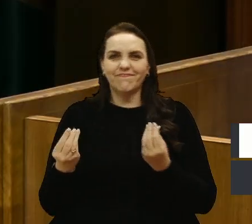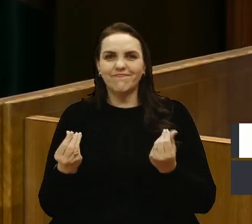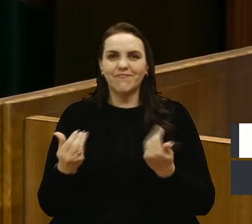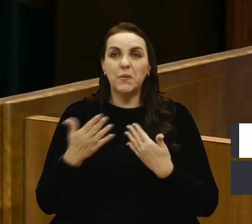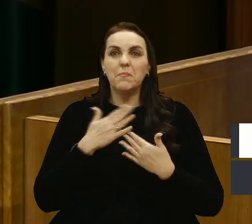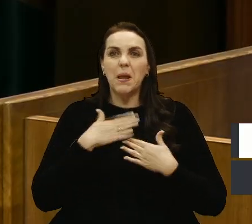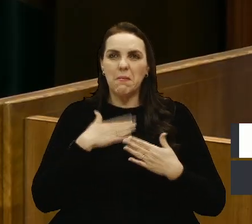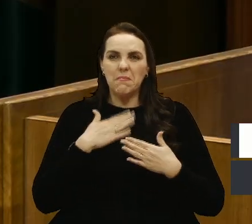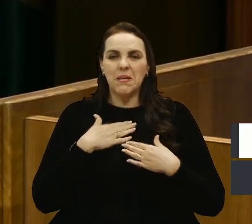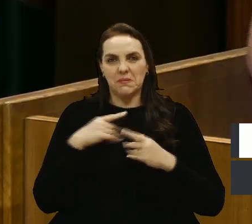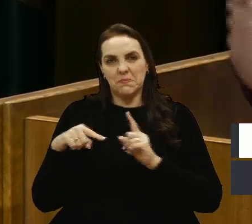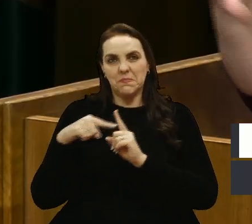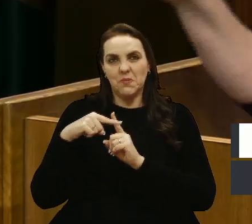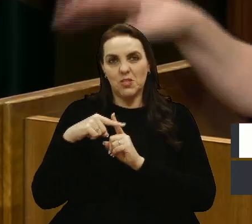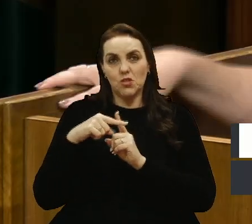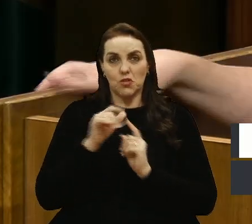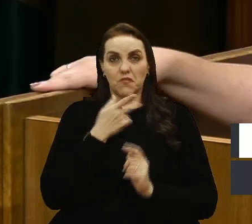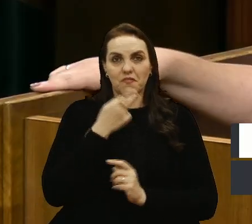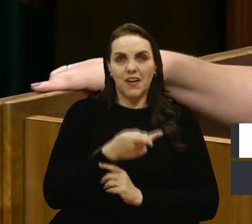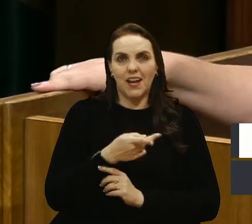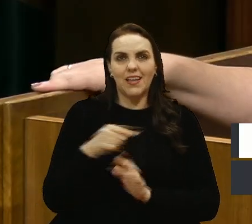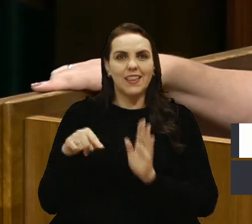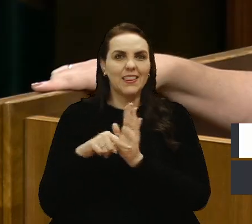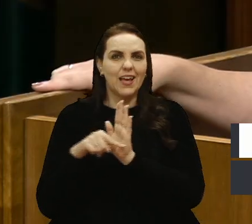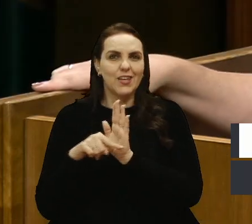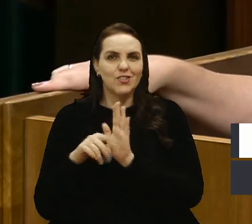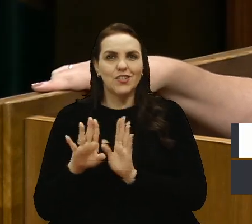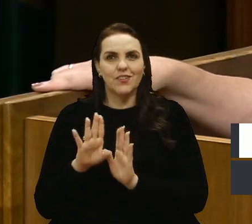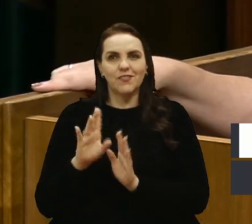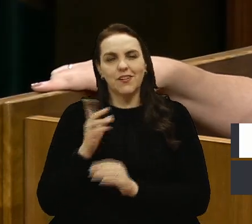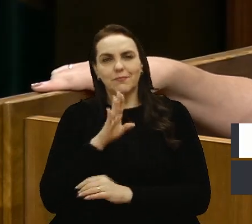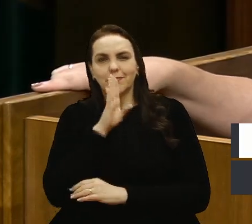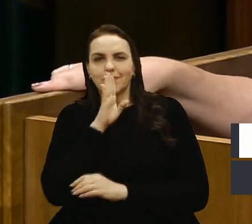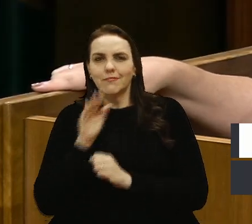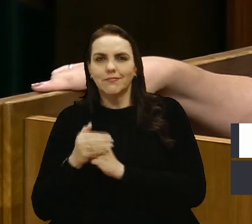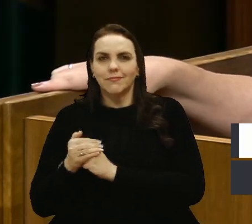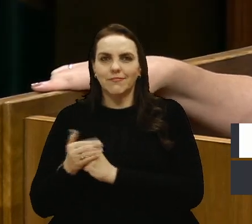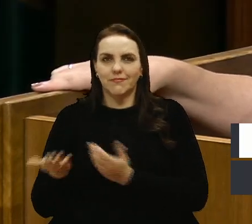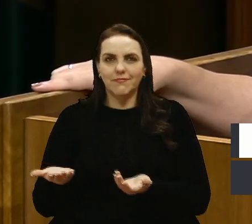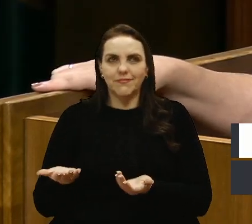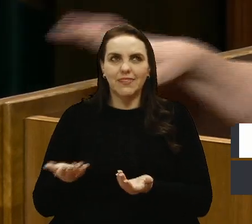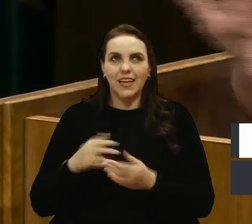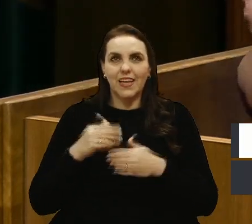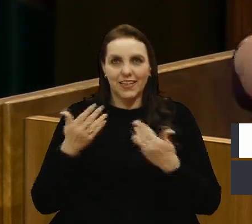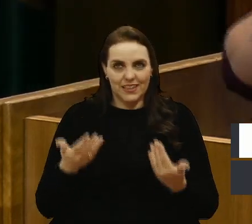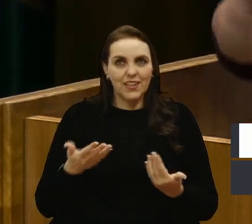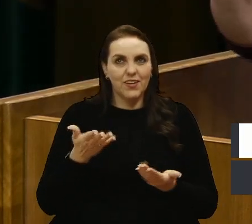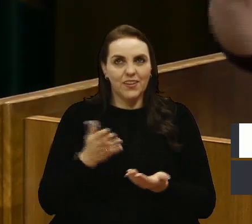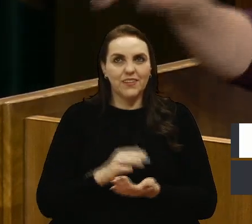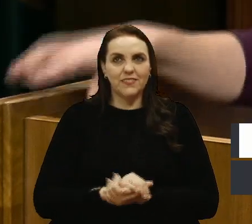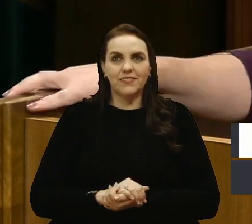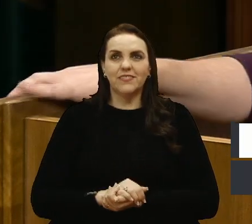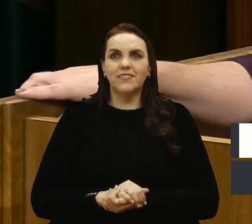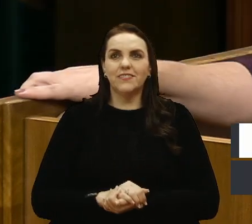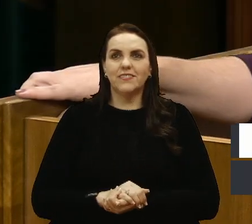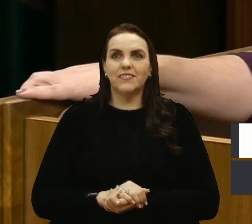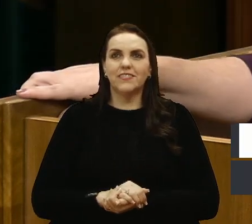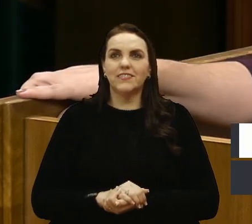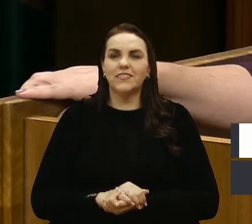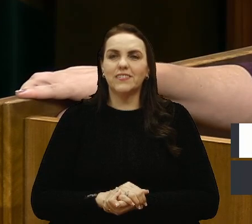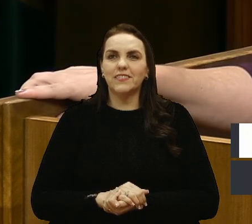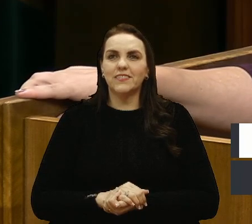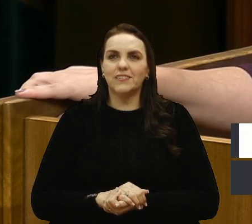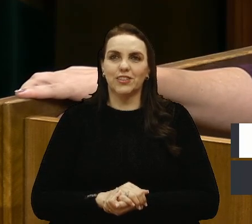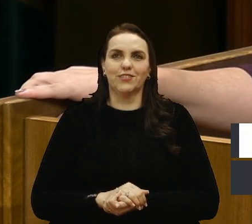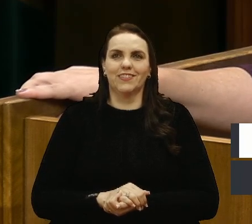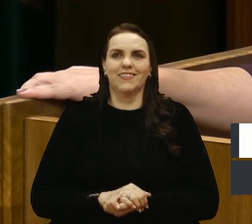que são positivas, a gente fala. As negativas, a gente não fala. Então, eu acho que as negativas são dos outros. Então, a gente tem